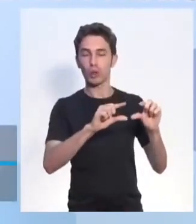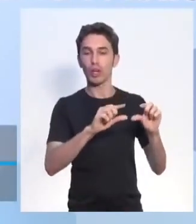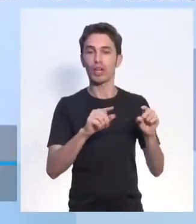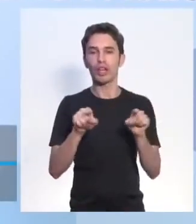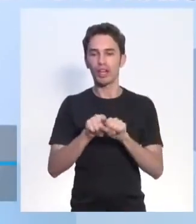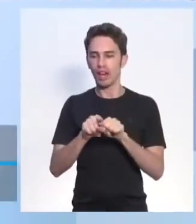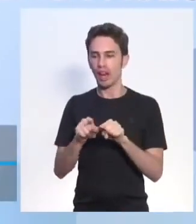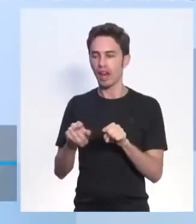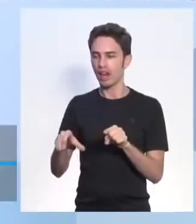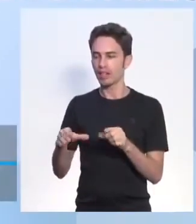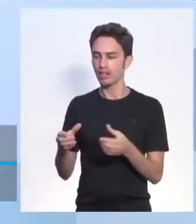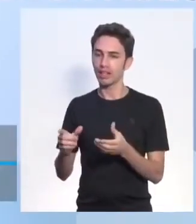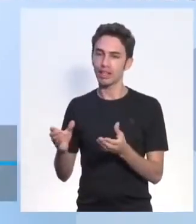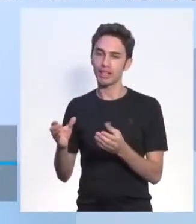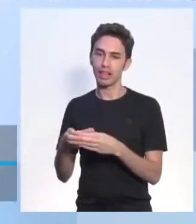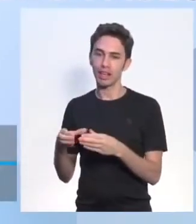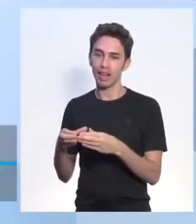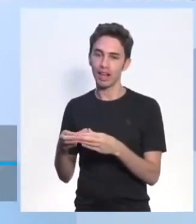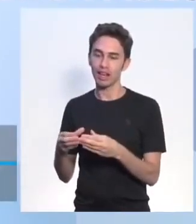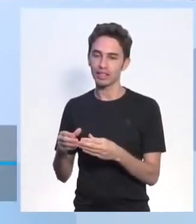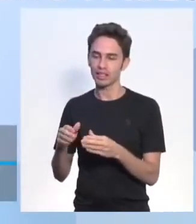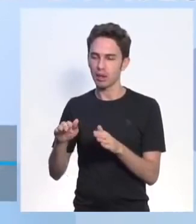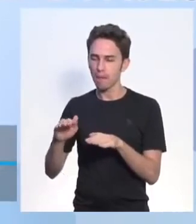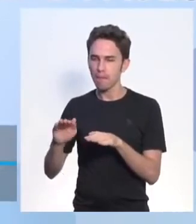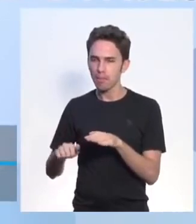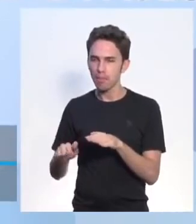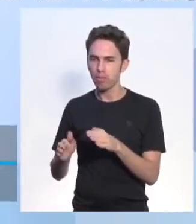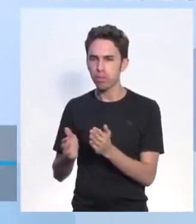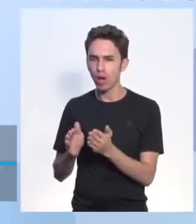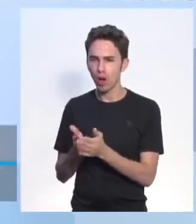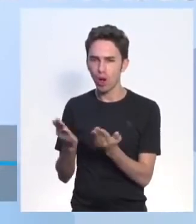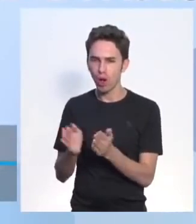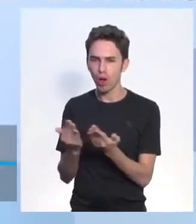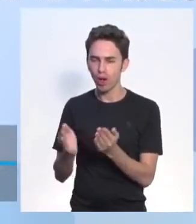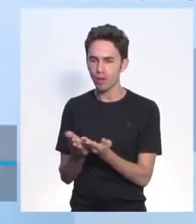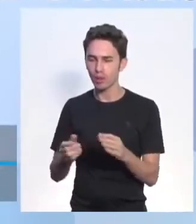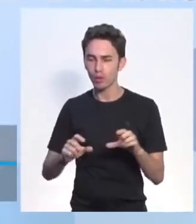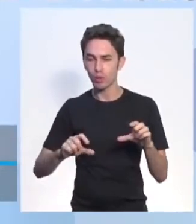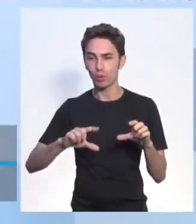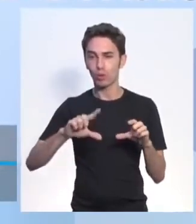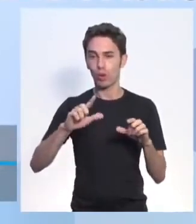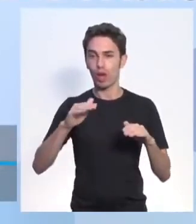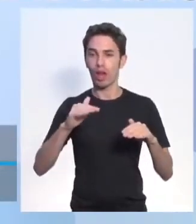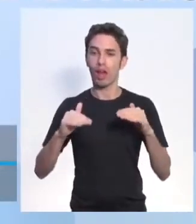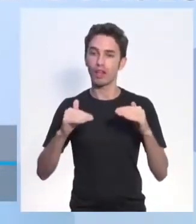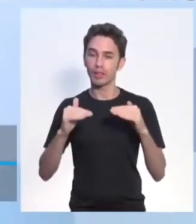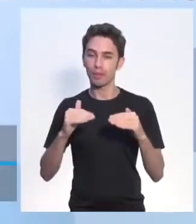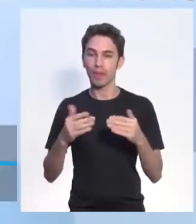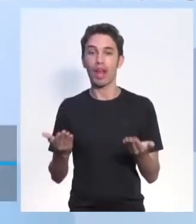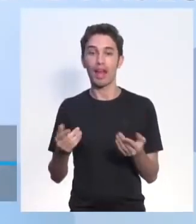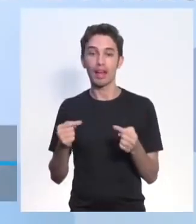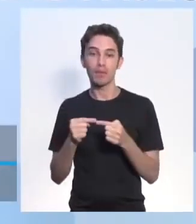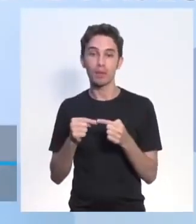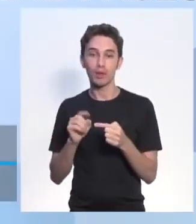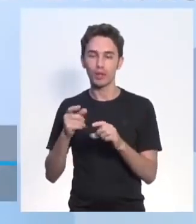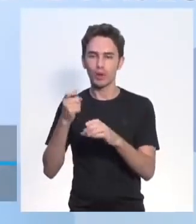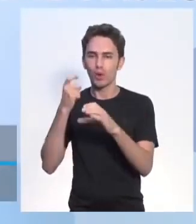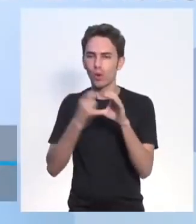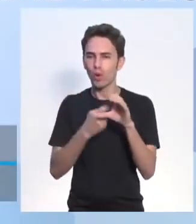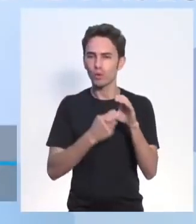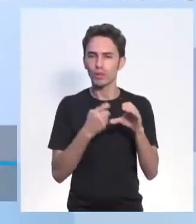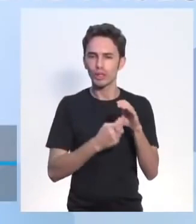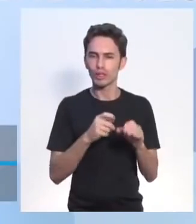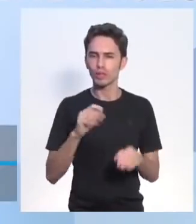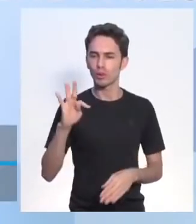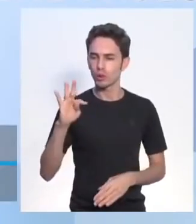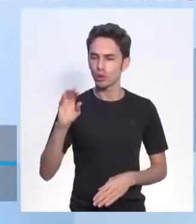Nós chamamos isso de comunismo utópico, porque ele está presente na